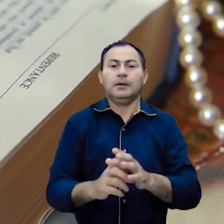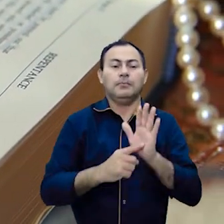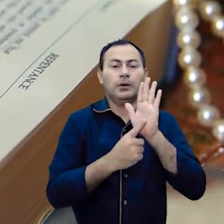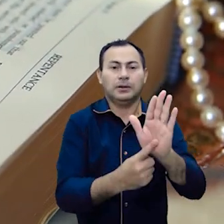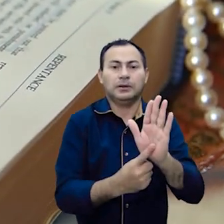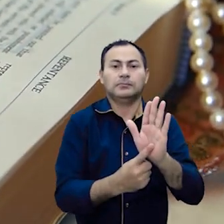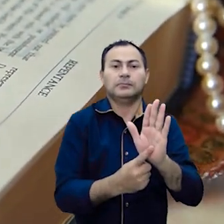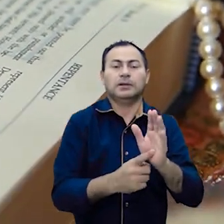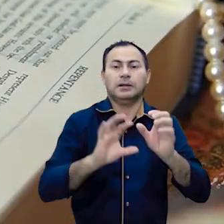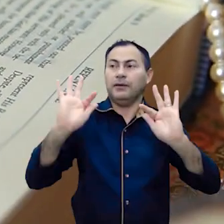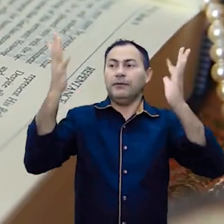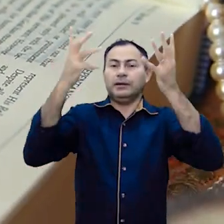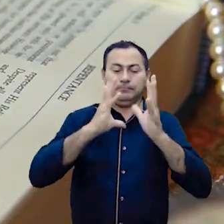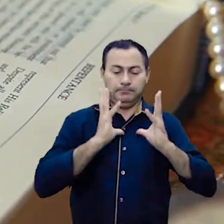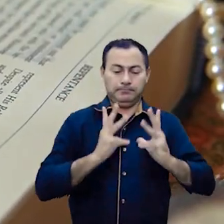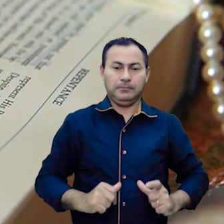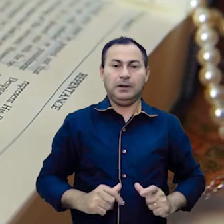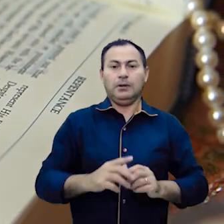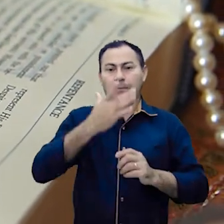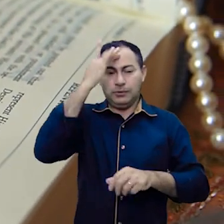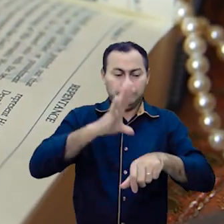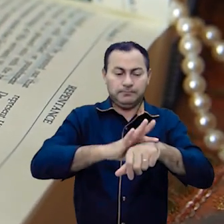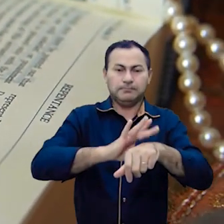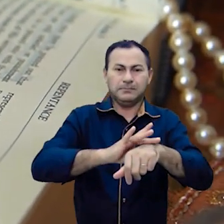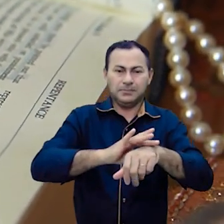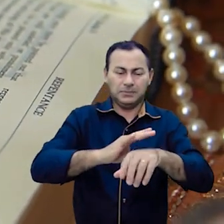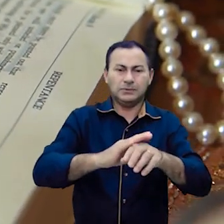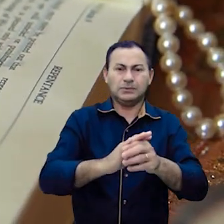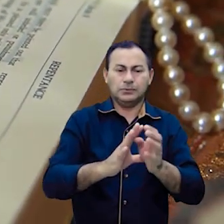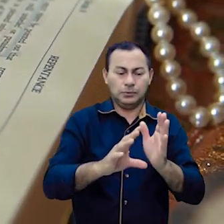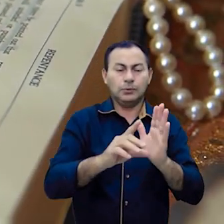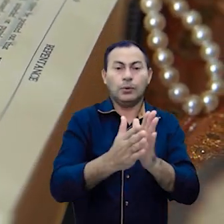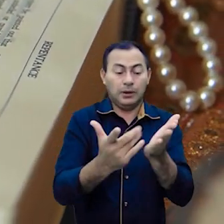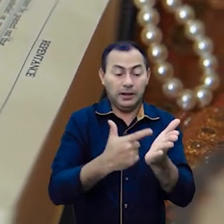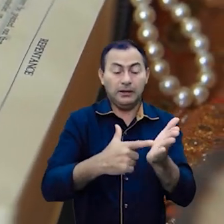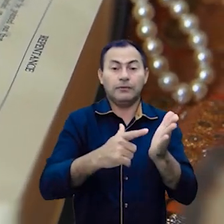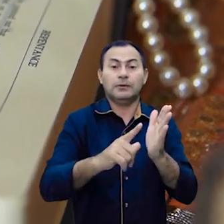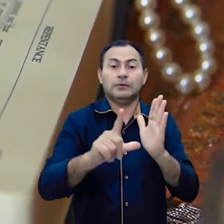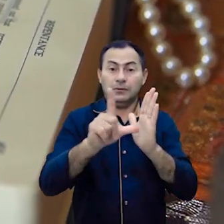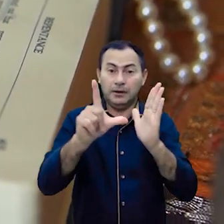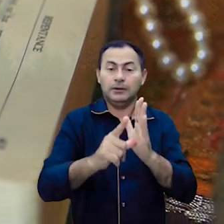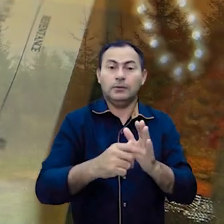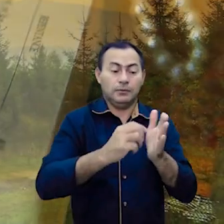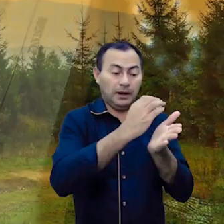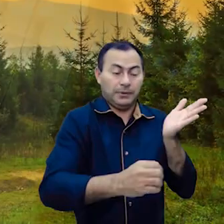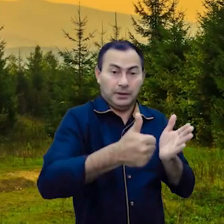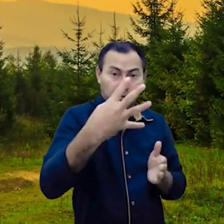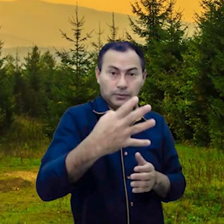do Evangelho São retratados nesta cerimônia de purificação do leproso no livro de Levítico Capítulo 14